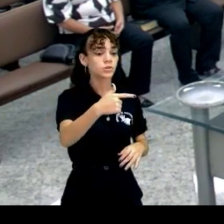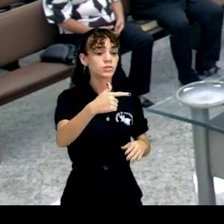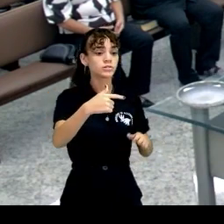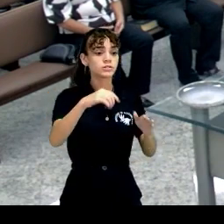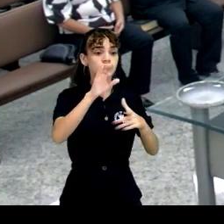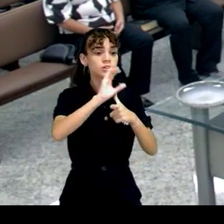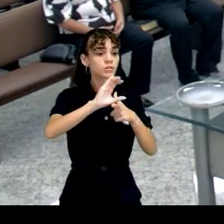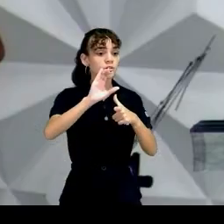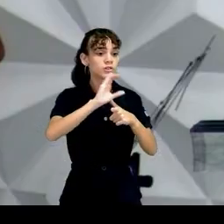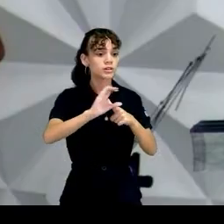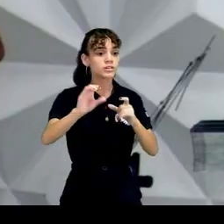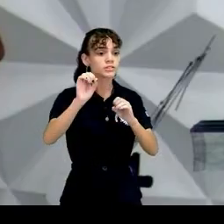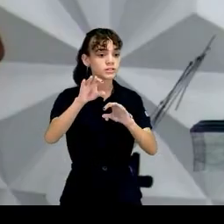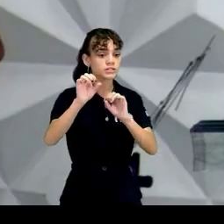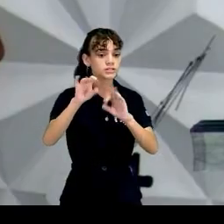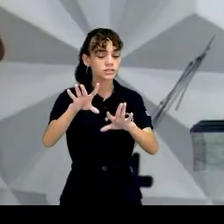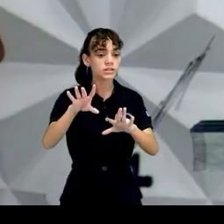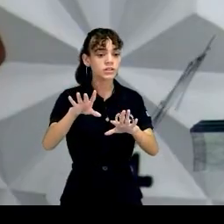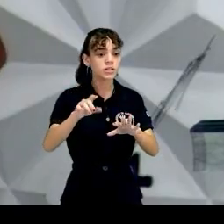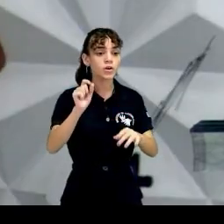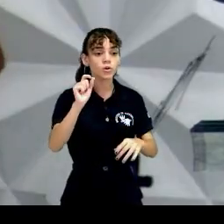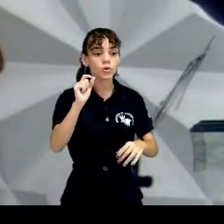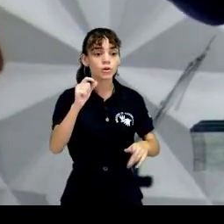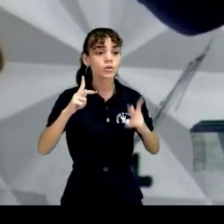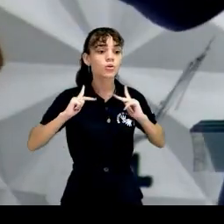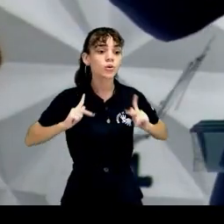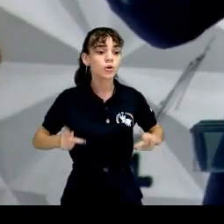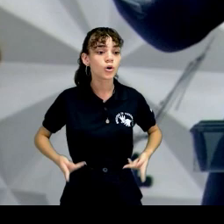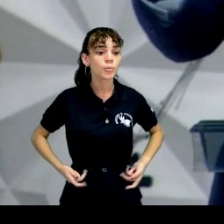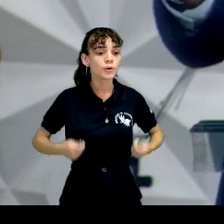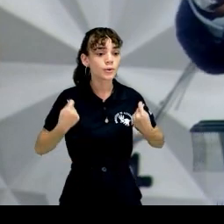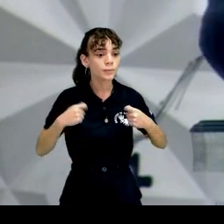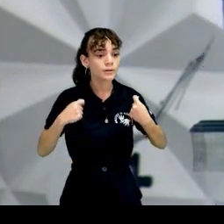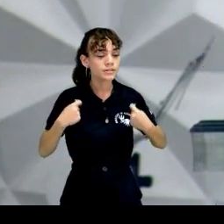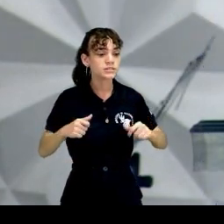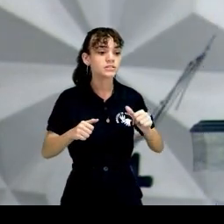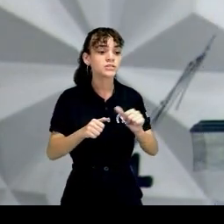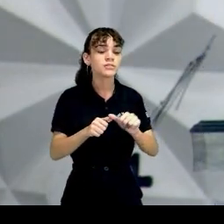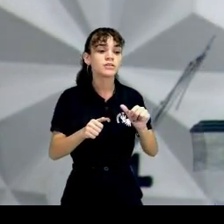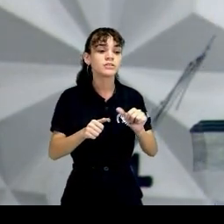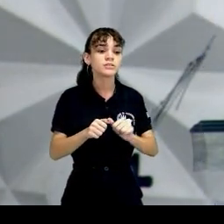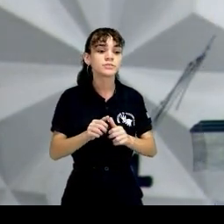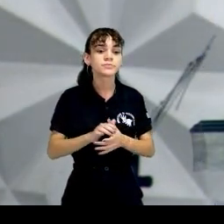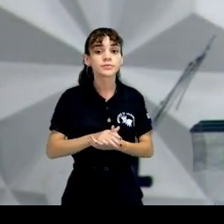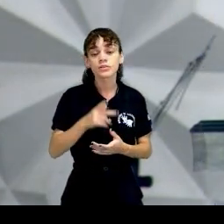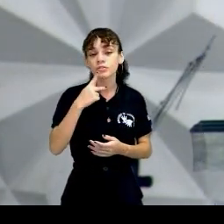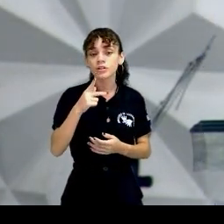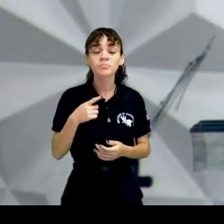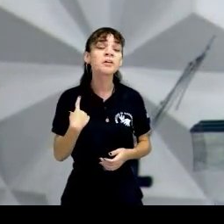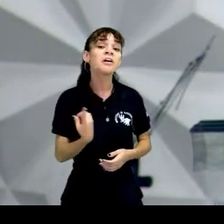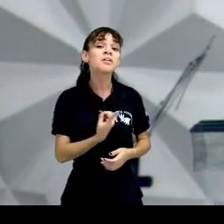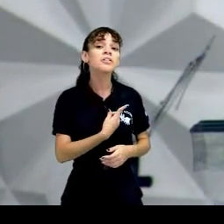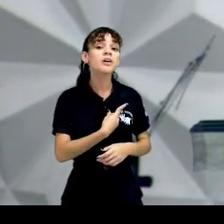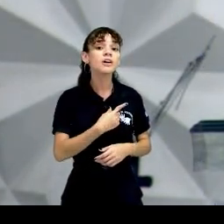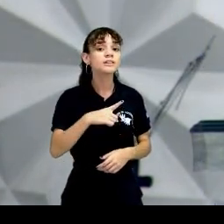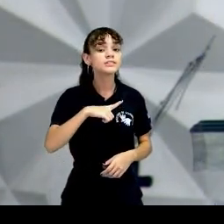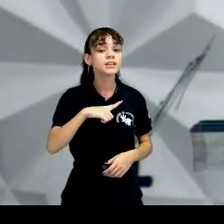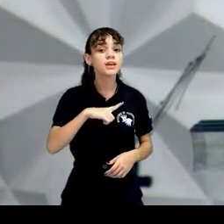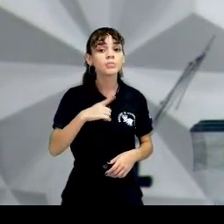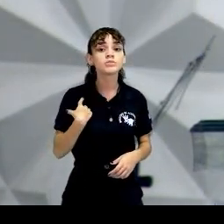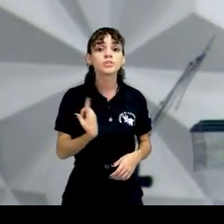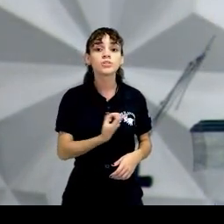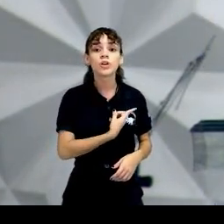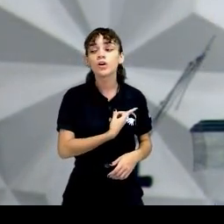do corpo, e ele diz, olha, cada um de nós temos a nossa funcionalidade, mas dentro de uma unidade, dentro de um